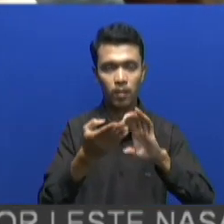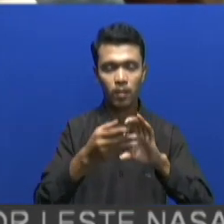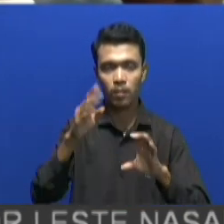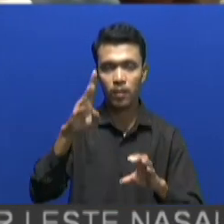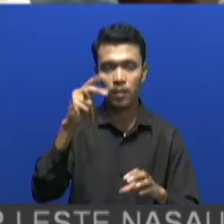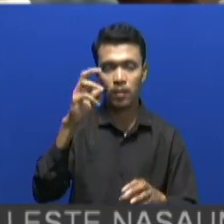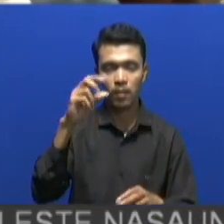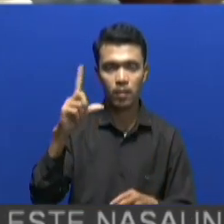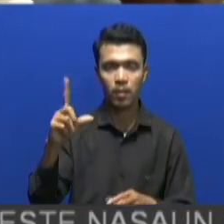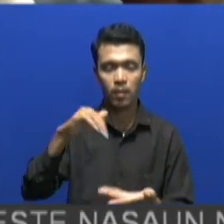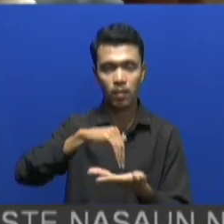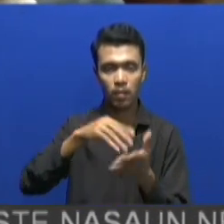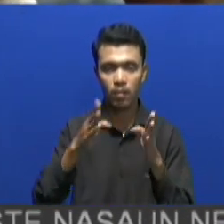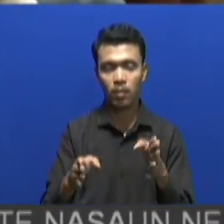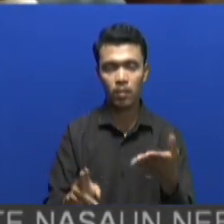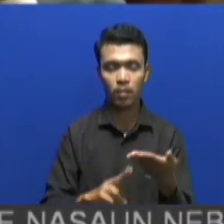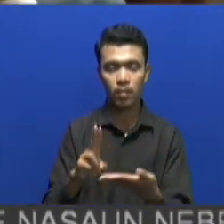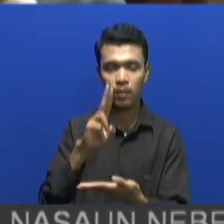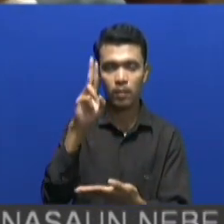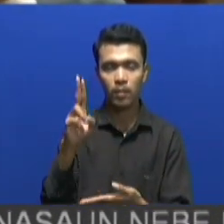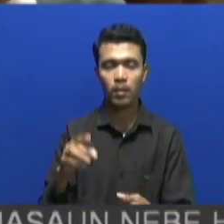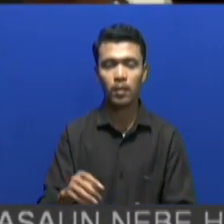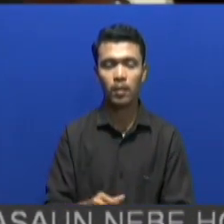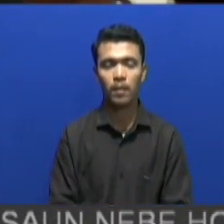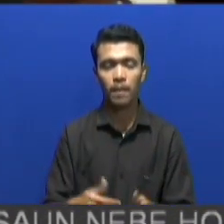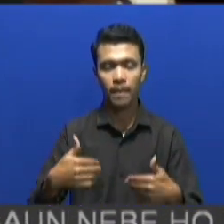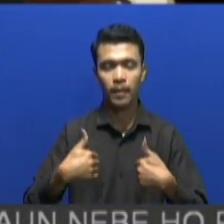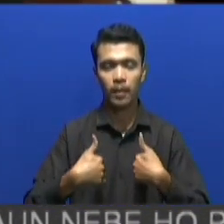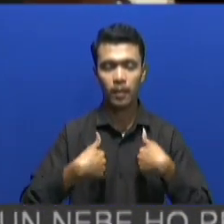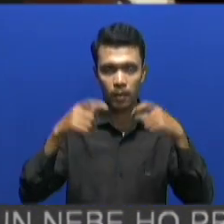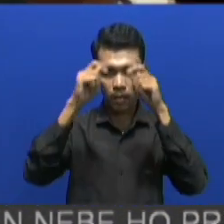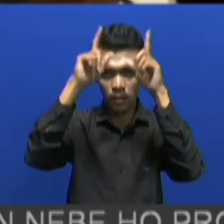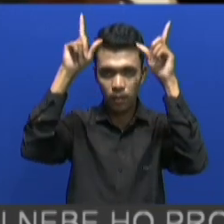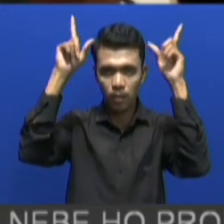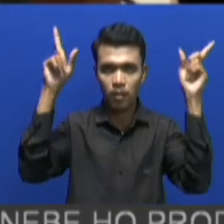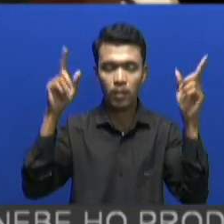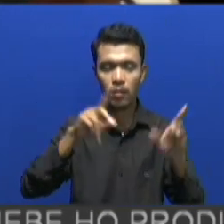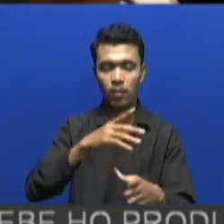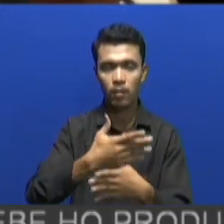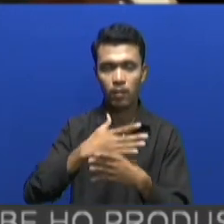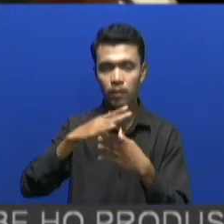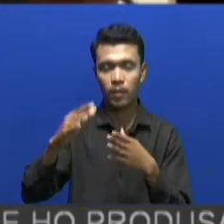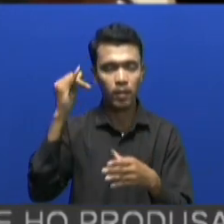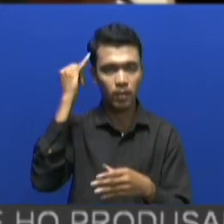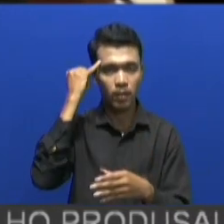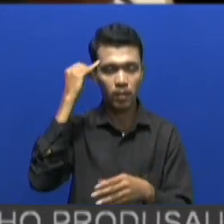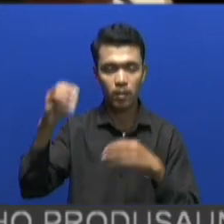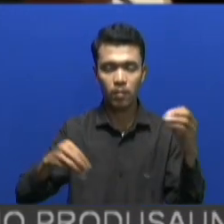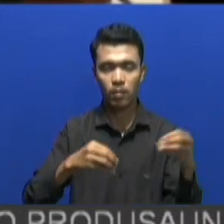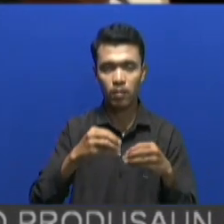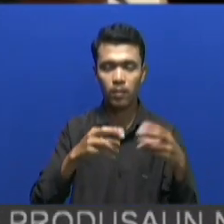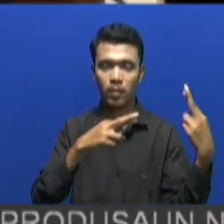Timor-Leste, no Estudantes Universitário a Contabilidade Sira e a Território Timor-Leste, onde partilha ideia com o papel